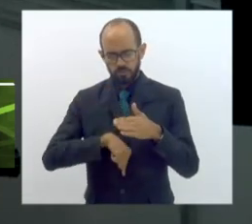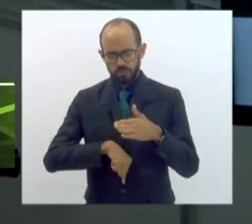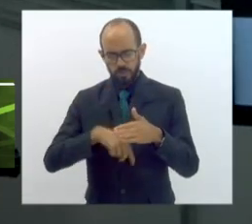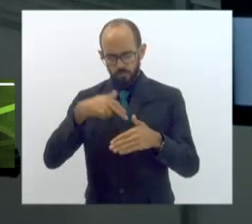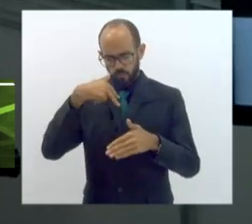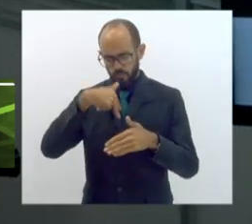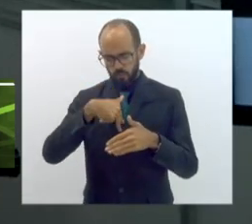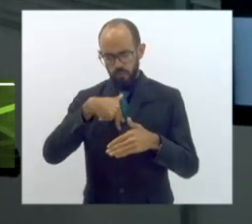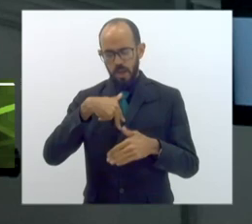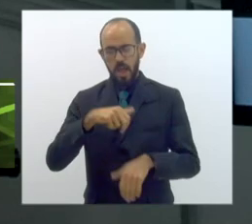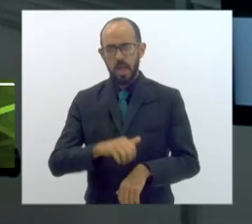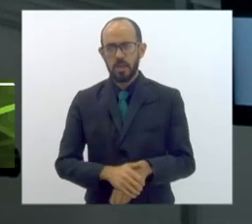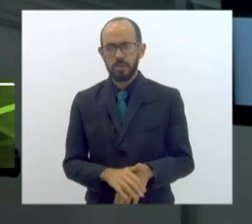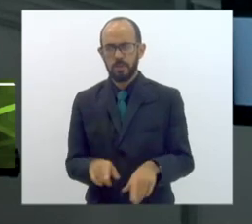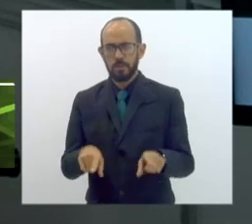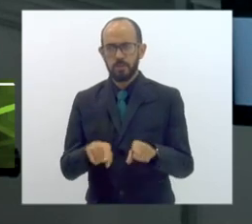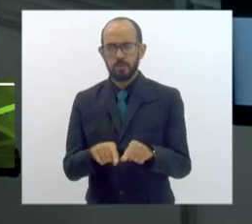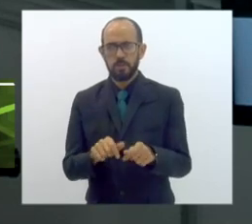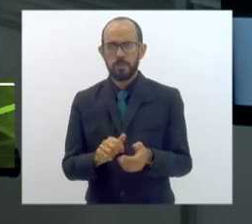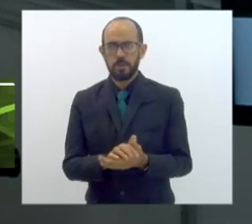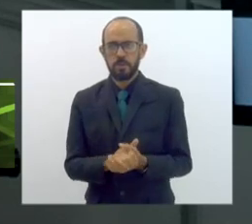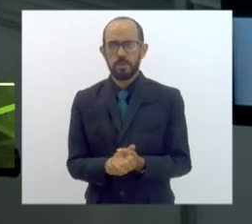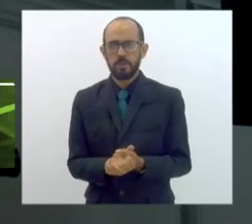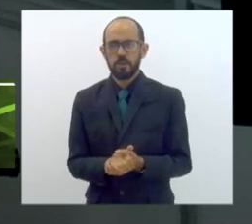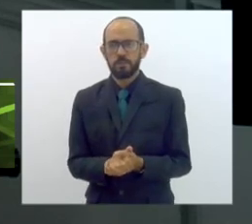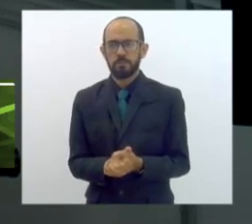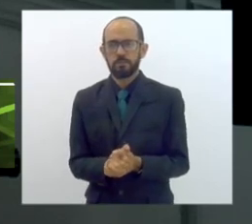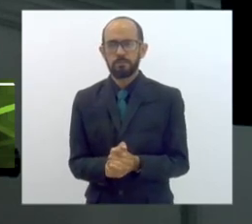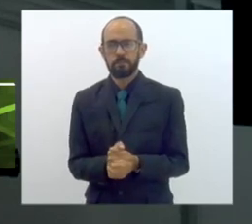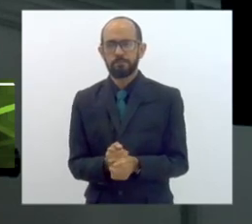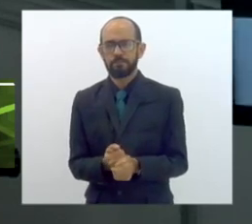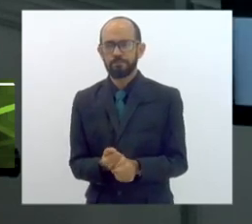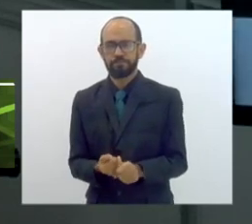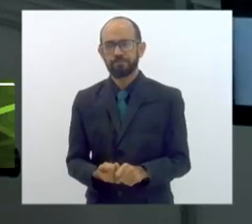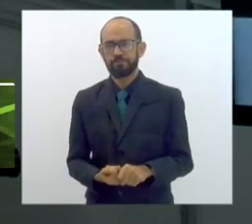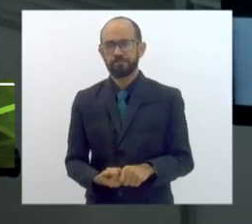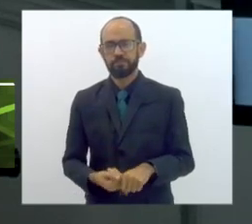Outro mutirão, o de endoscopia, né? A gente está com a foto ali. Pode passar.